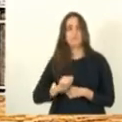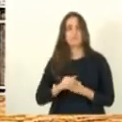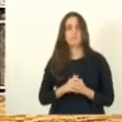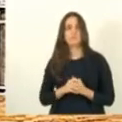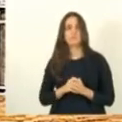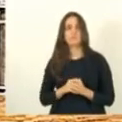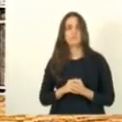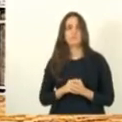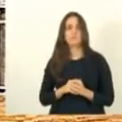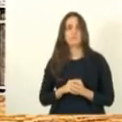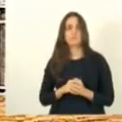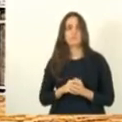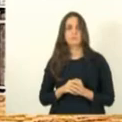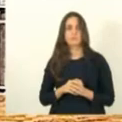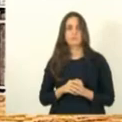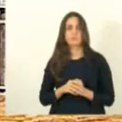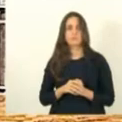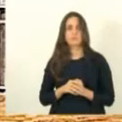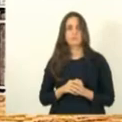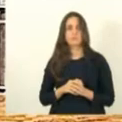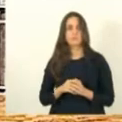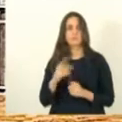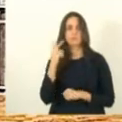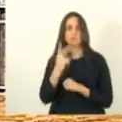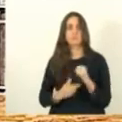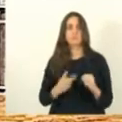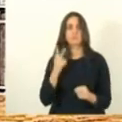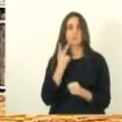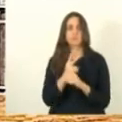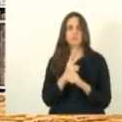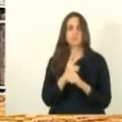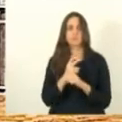que com 2 anos,